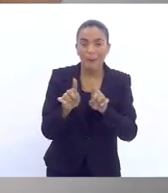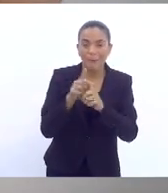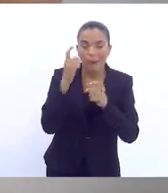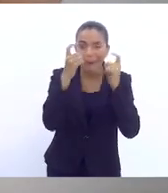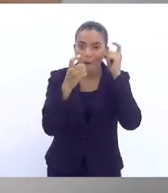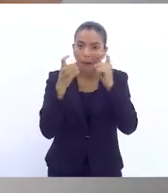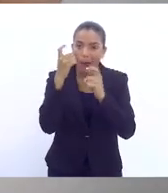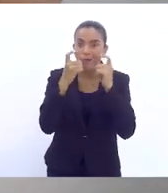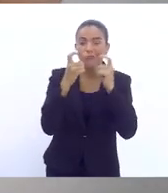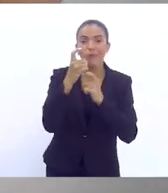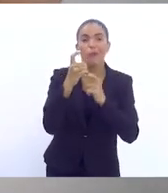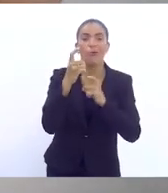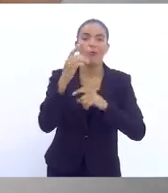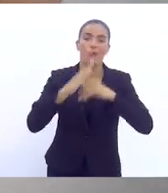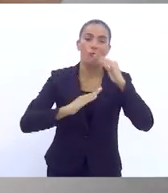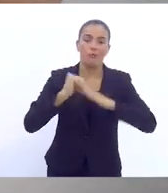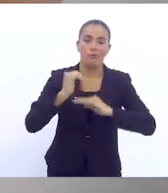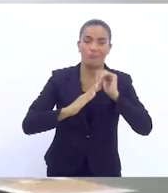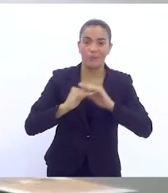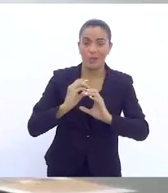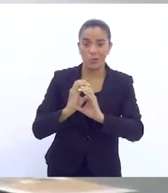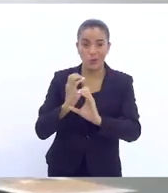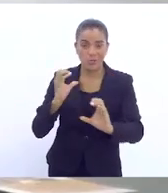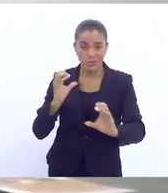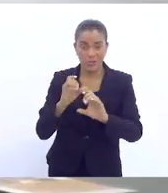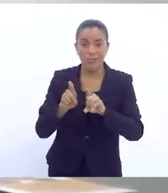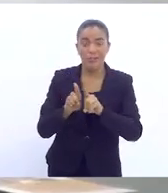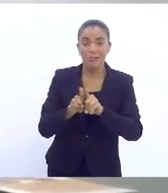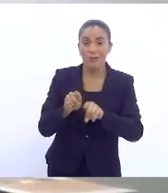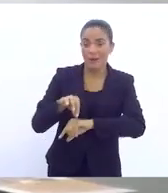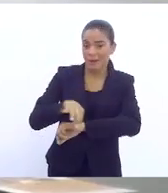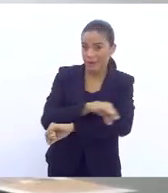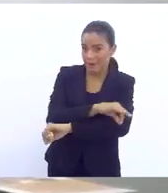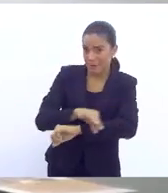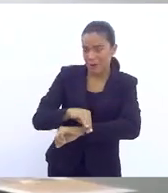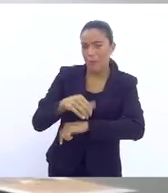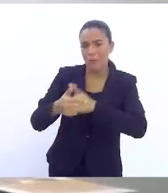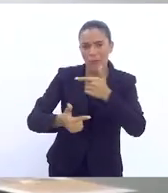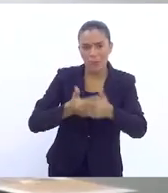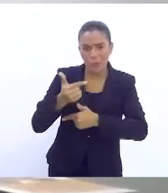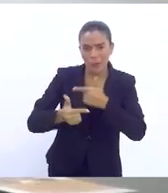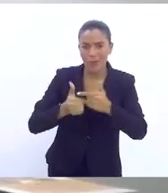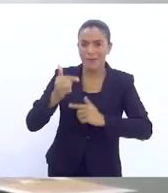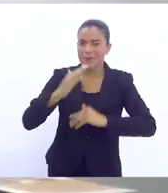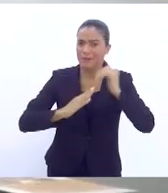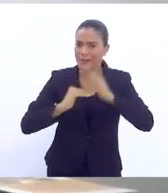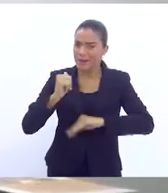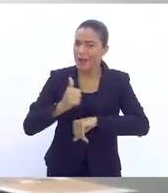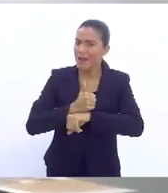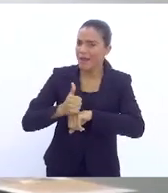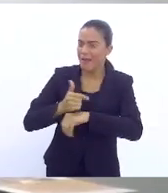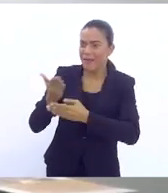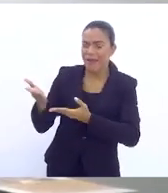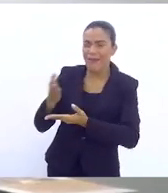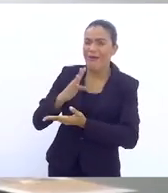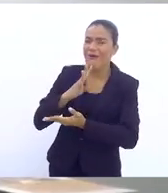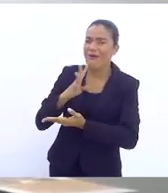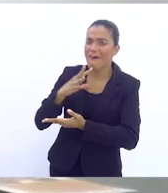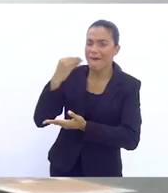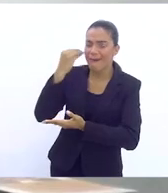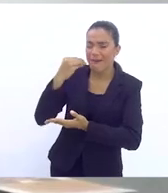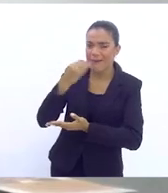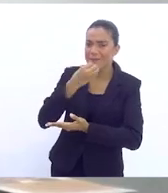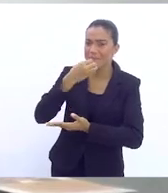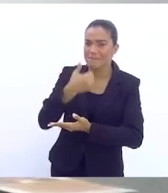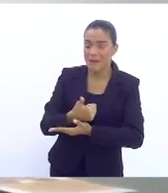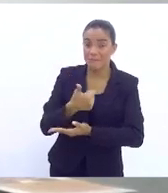serviços públicos em especial com os engenheiros e arquitetos atividade profissional que que conhece muito bem então eu quero em primeiro lugar